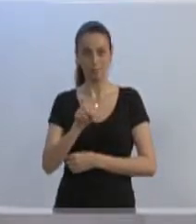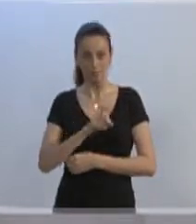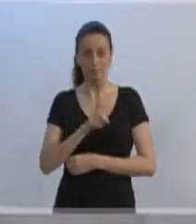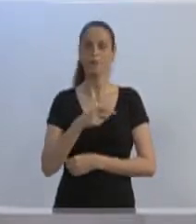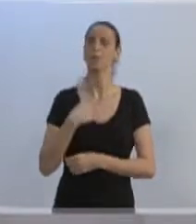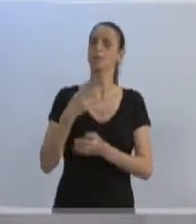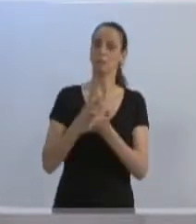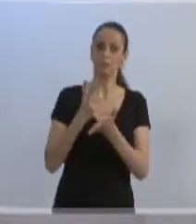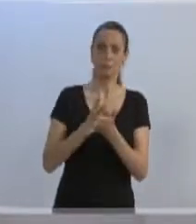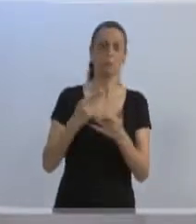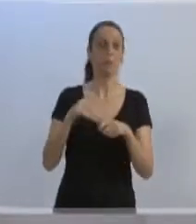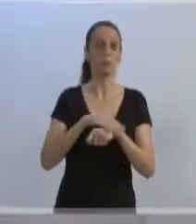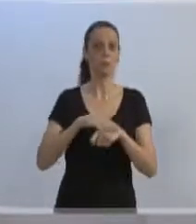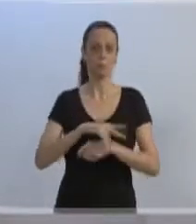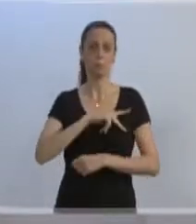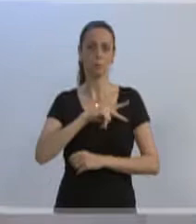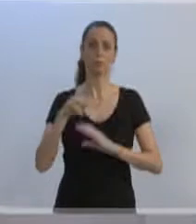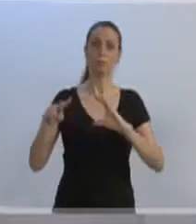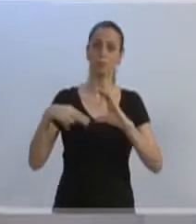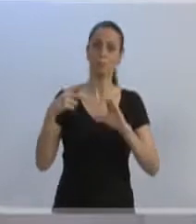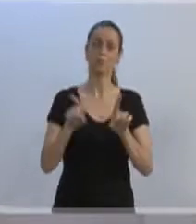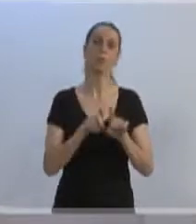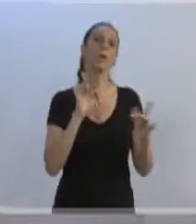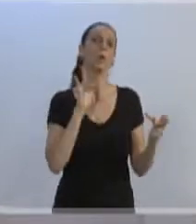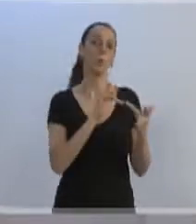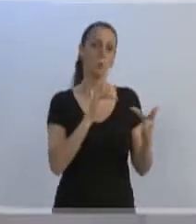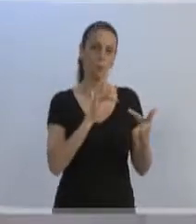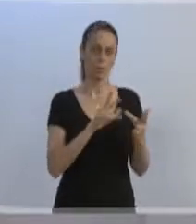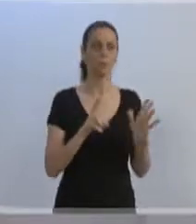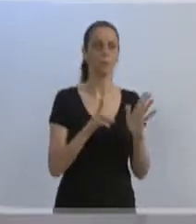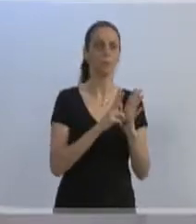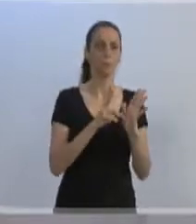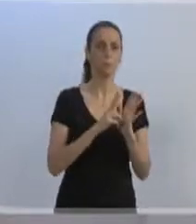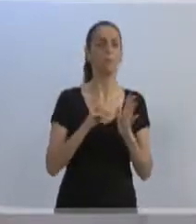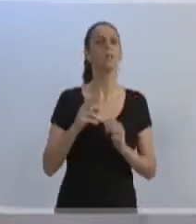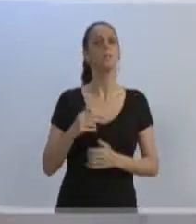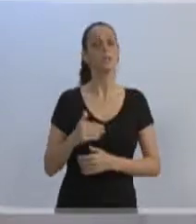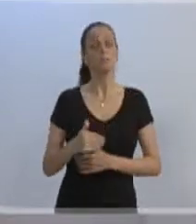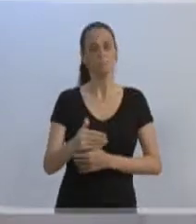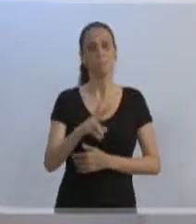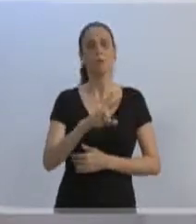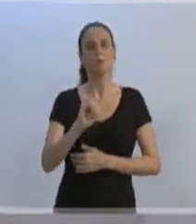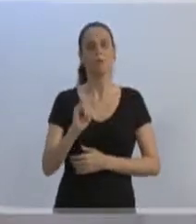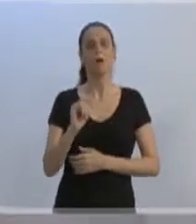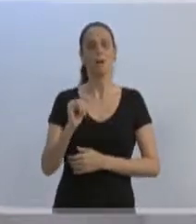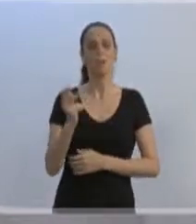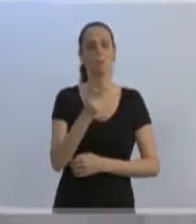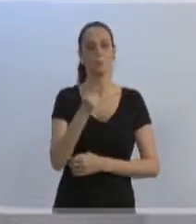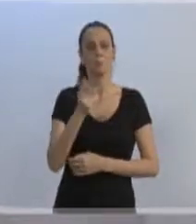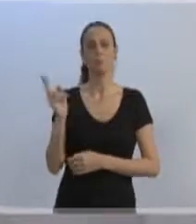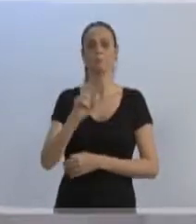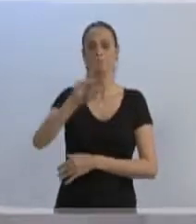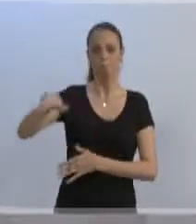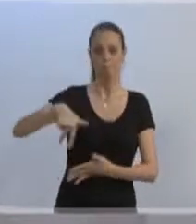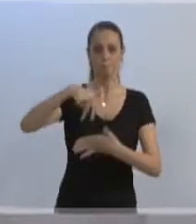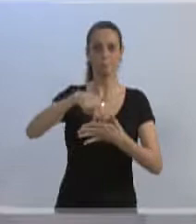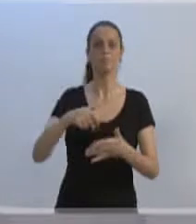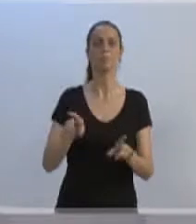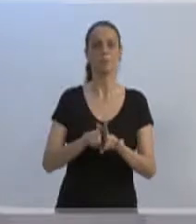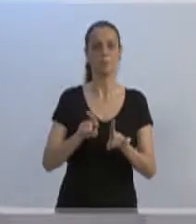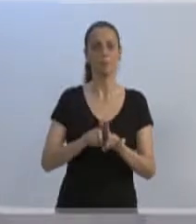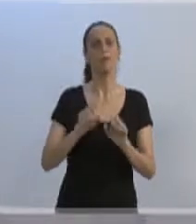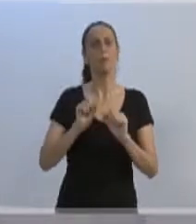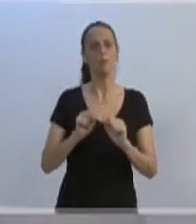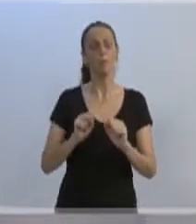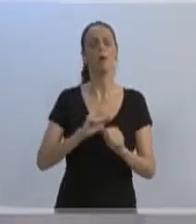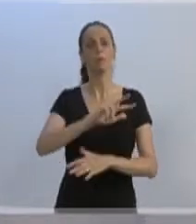com o presidente da câmara e também com o povo indígena e tão logo tenha a oportunidade eles farão presentes aqui na câmara de vereadores de blumenau para que também possam